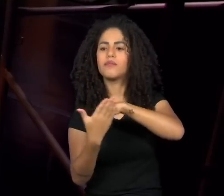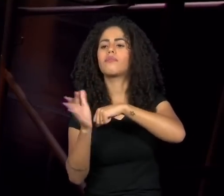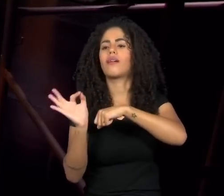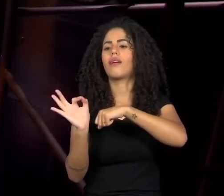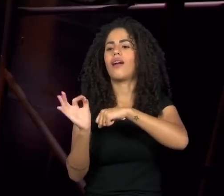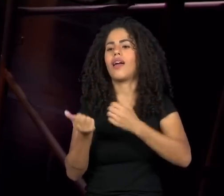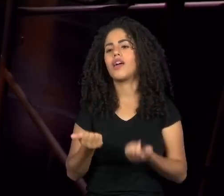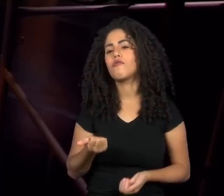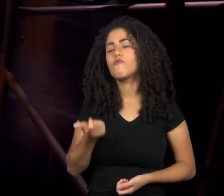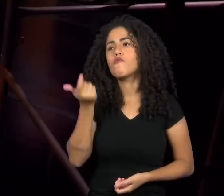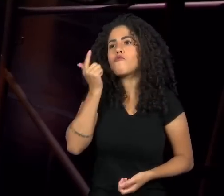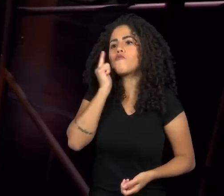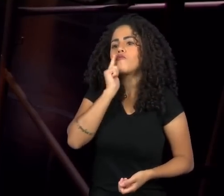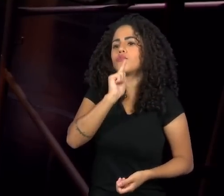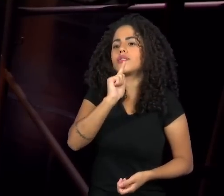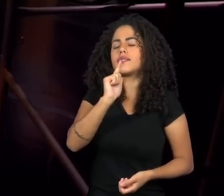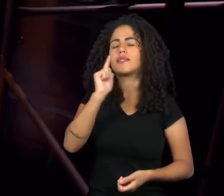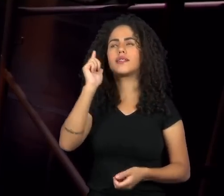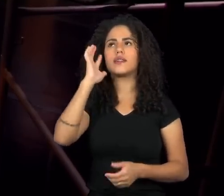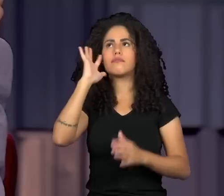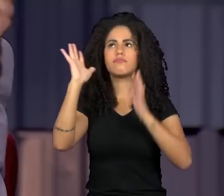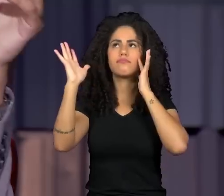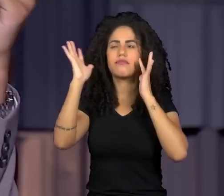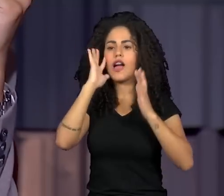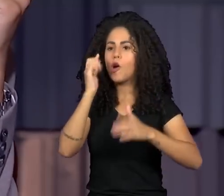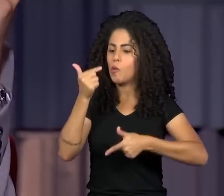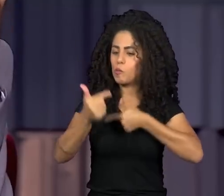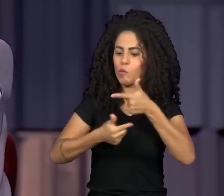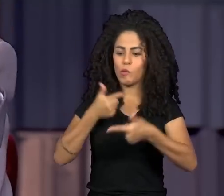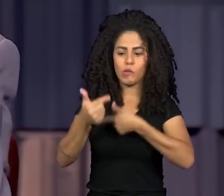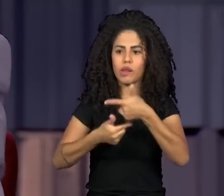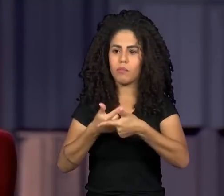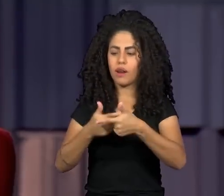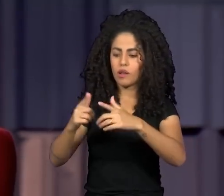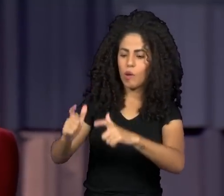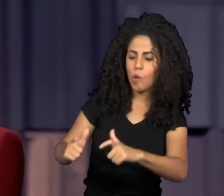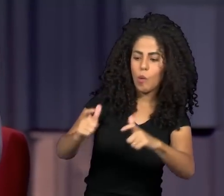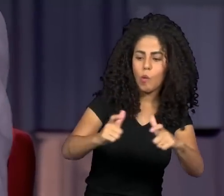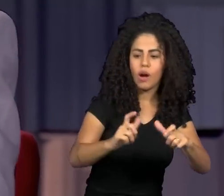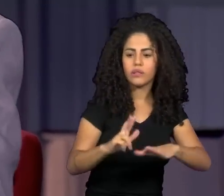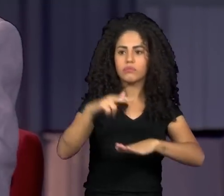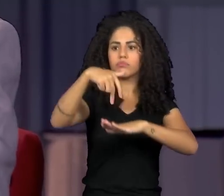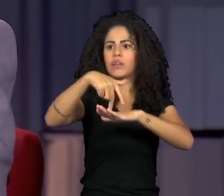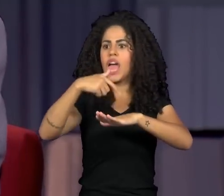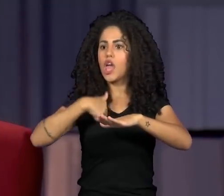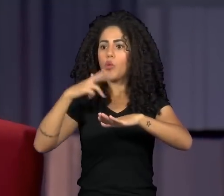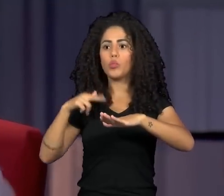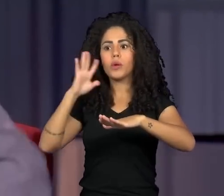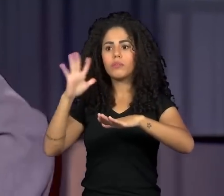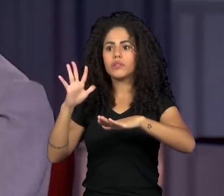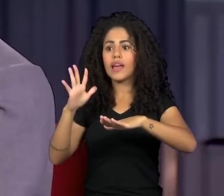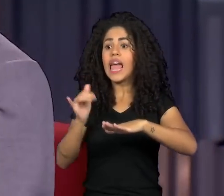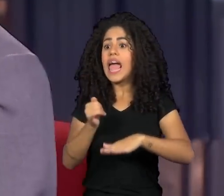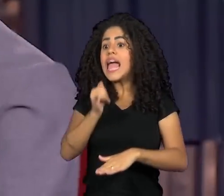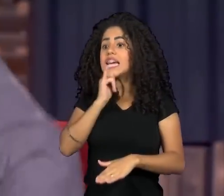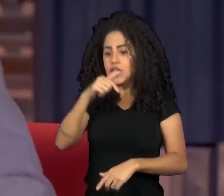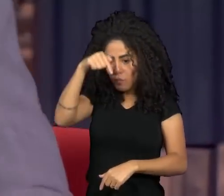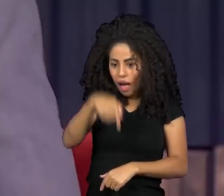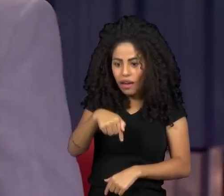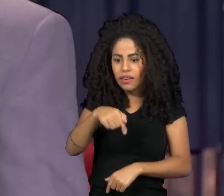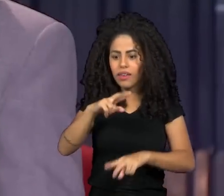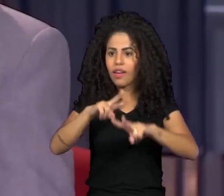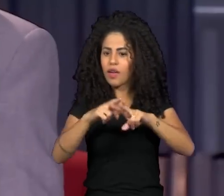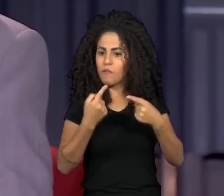que fez viabilizar um trampo em locais que eu nunca imaginei chegar. Tipo, vim pra cá, sacou? Nessa